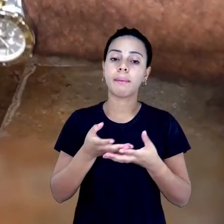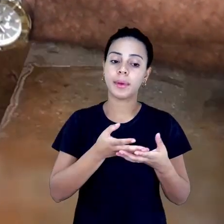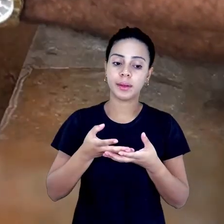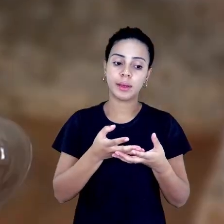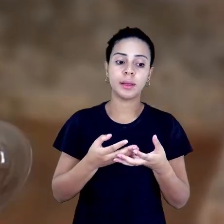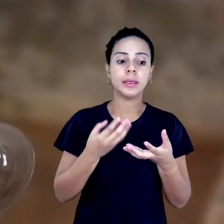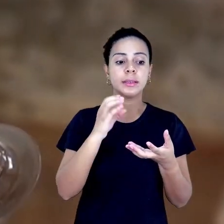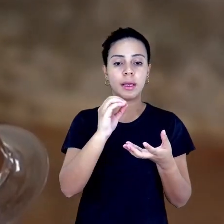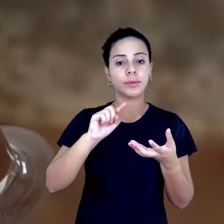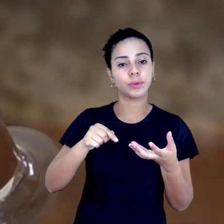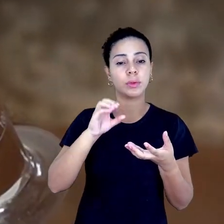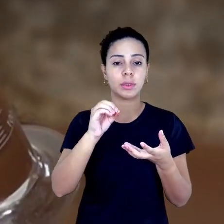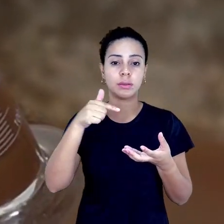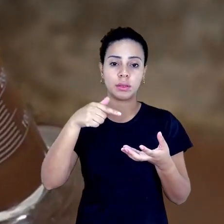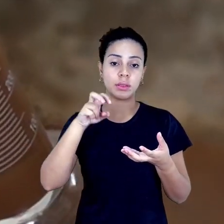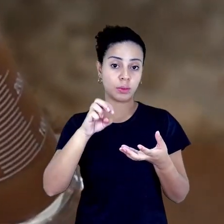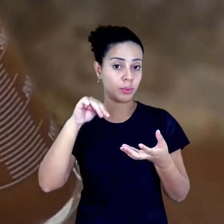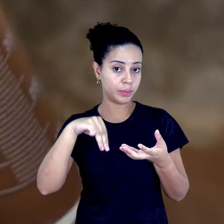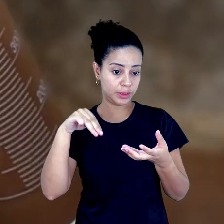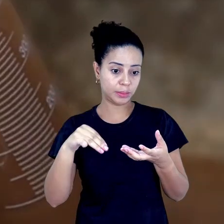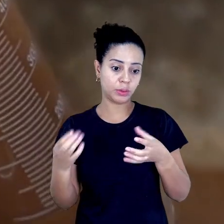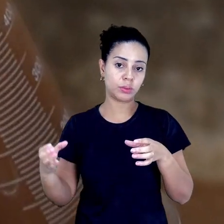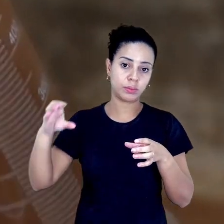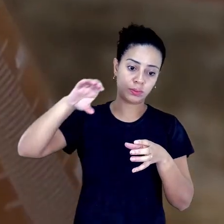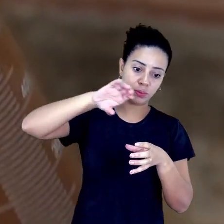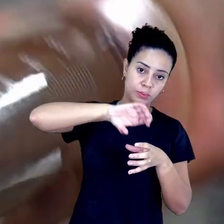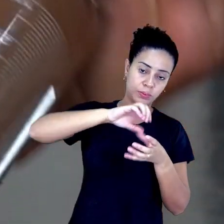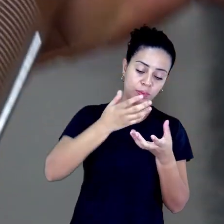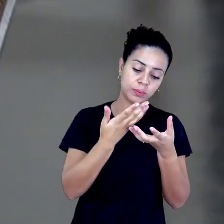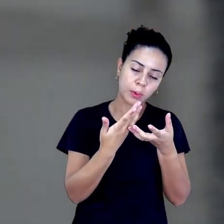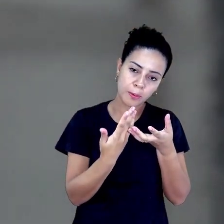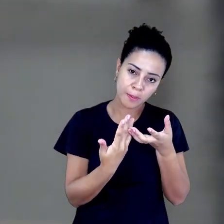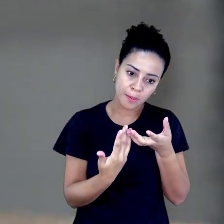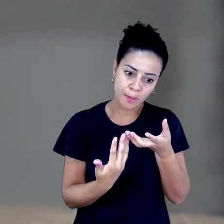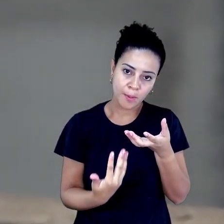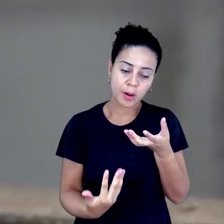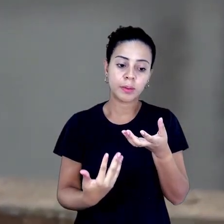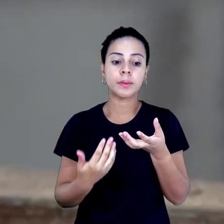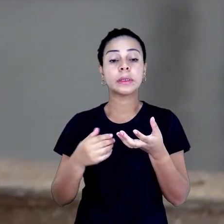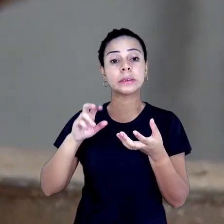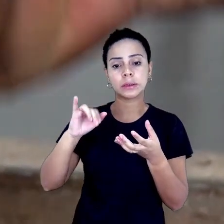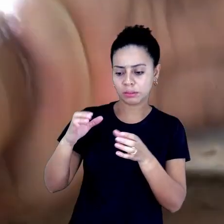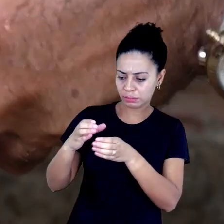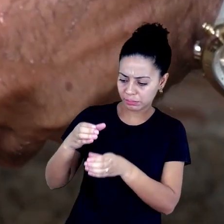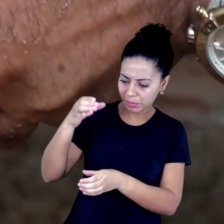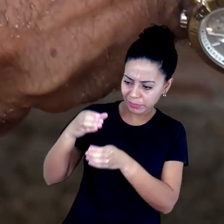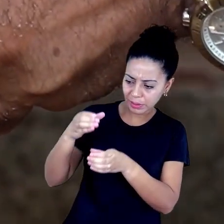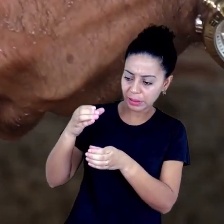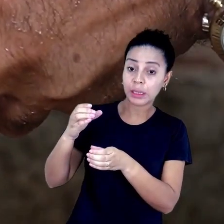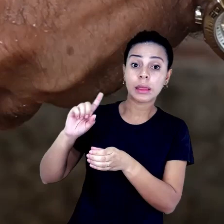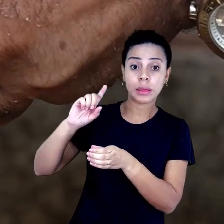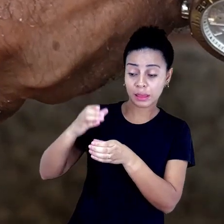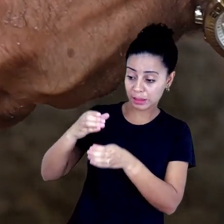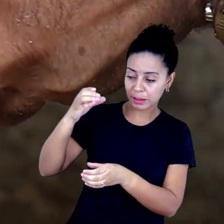0,075 mm, proceder à remoção com água de todo o material que tem aderido às suas paredes e efetuar a lavagem